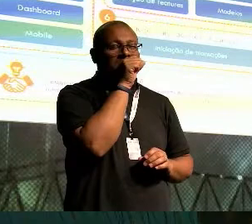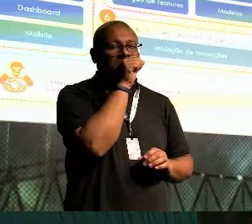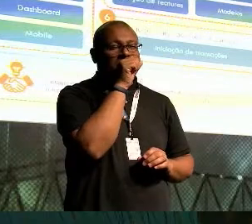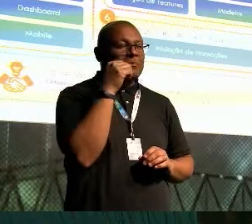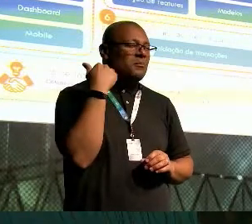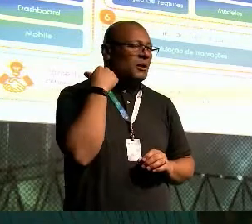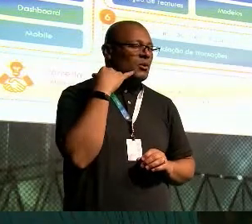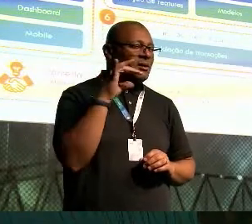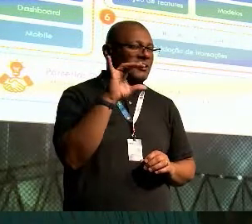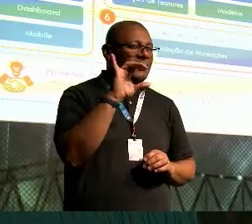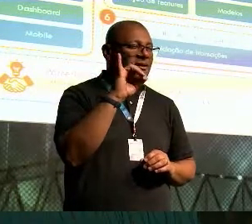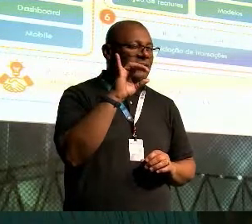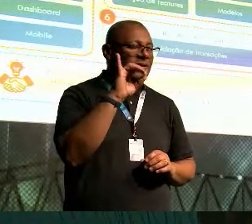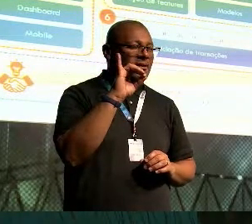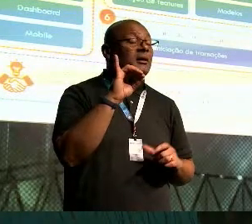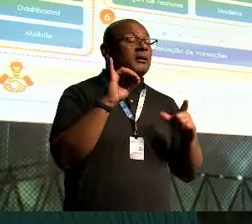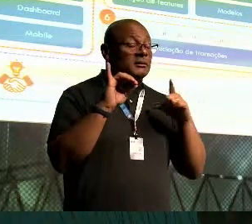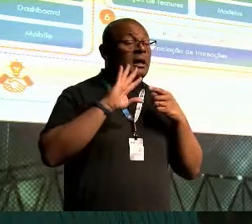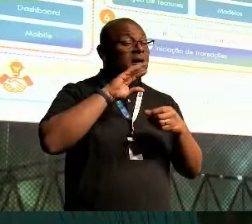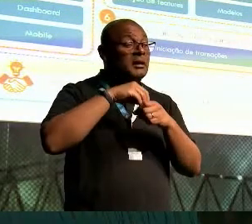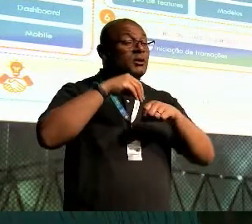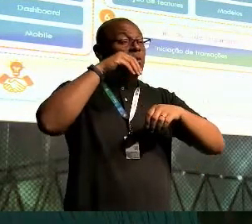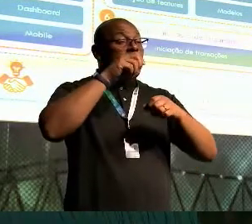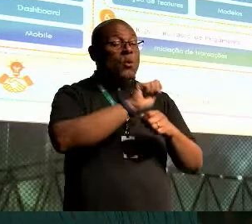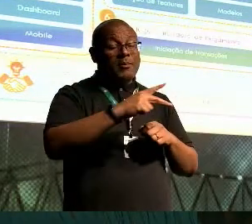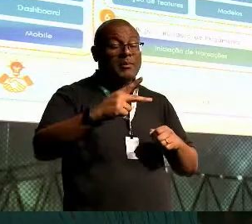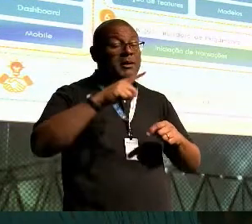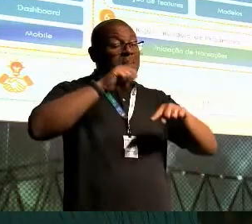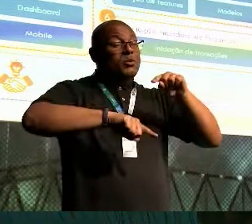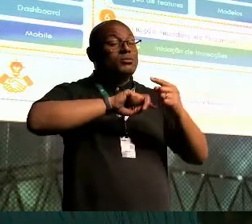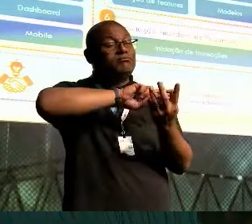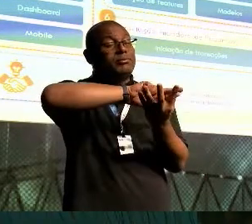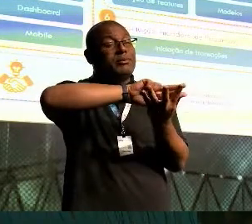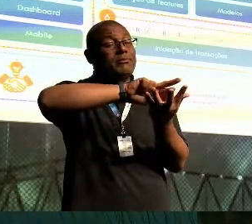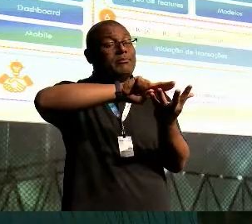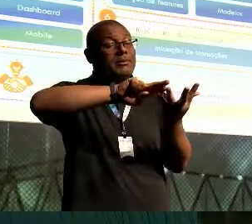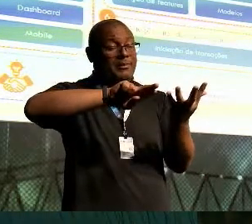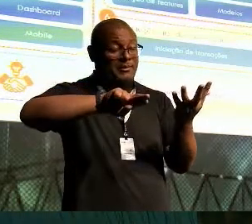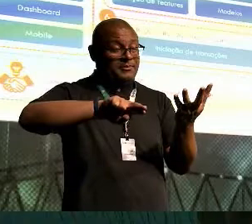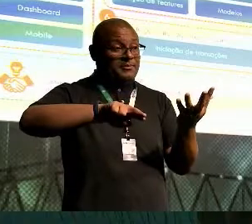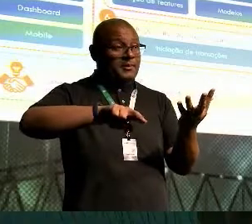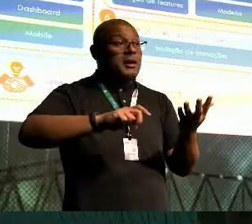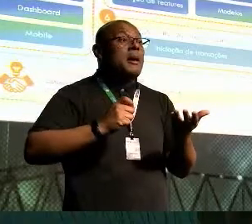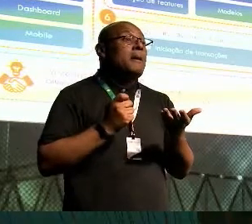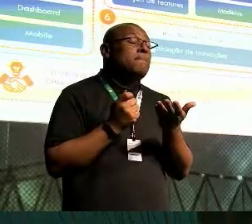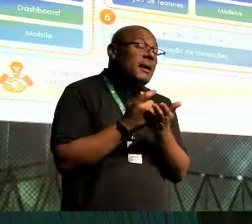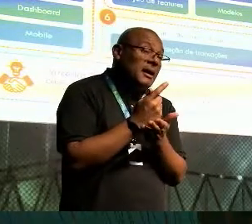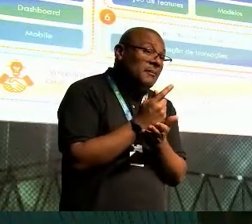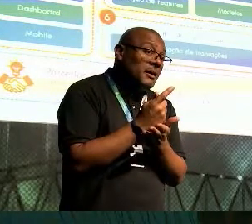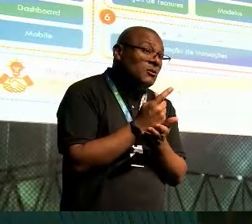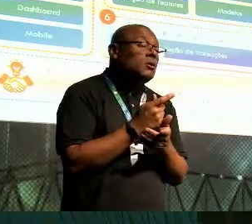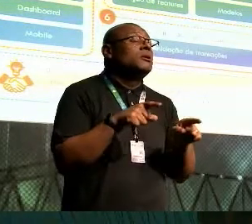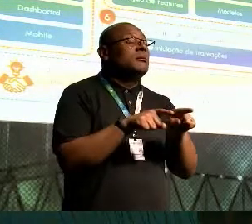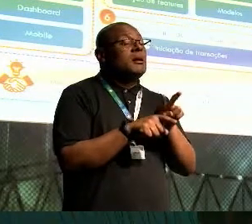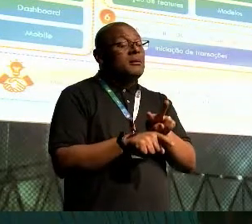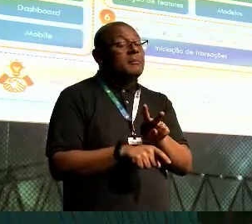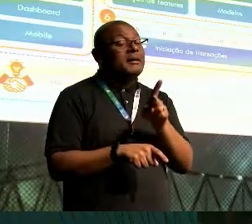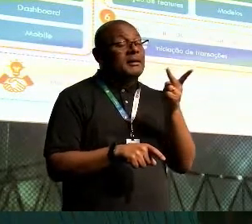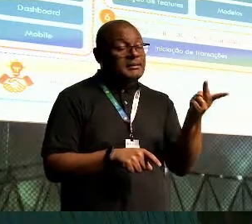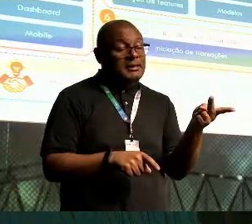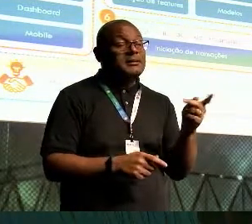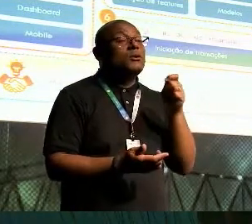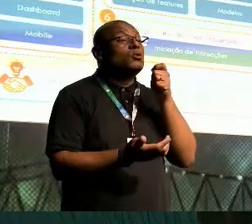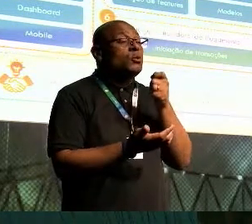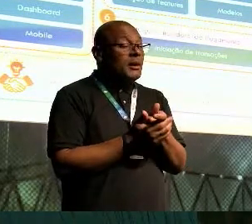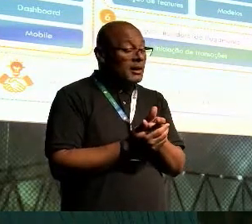saber exatamente o que o usuário quer, e o usuário consegue fazer tudo de uma vez. E aí entra a iniciação de pagamento para transacionar esses